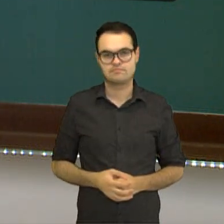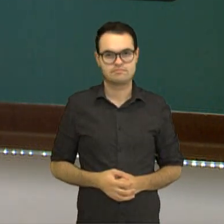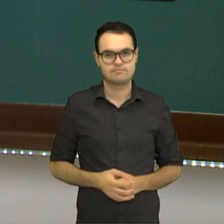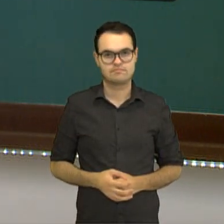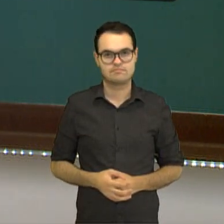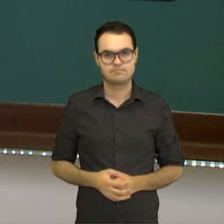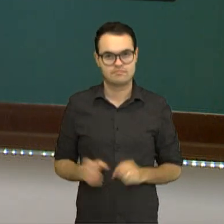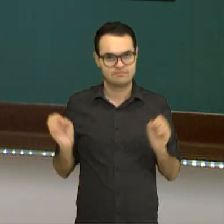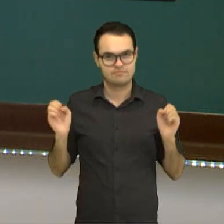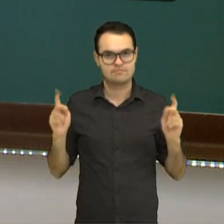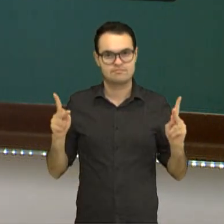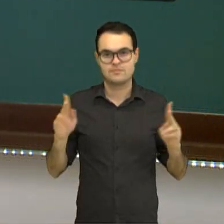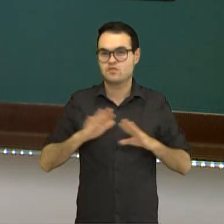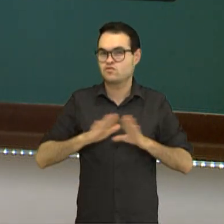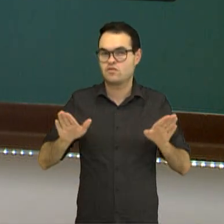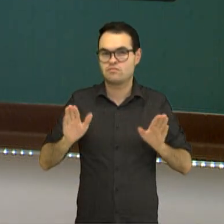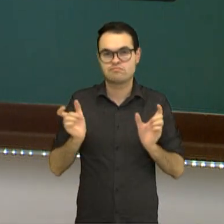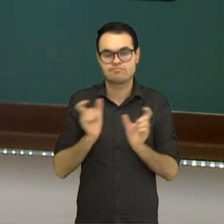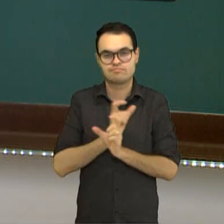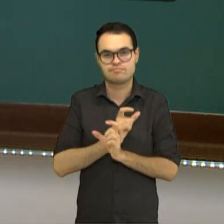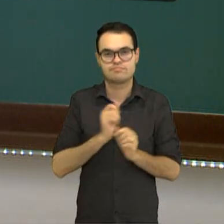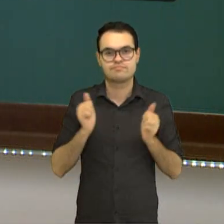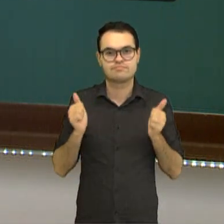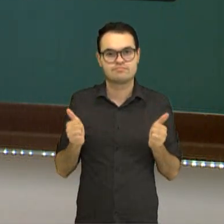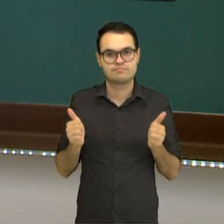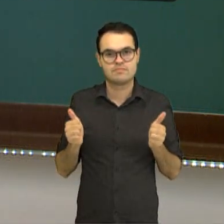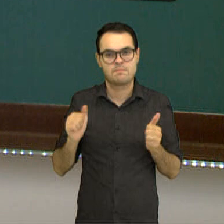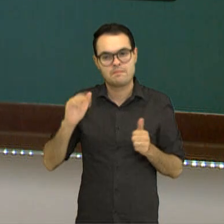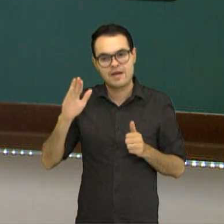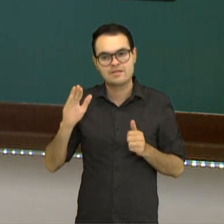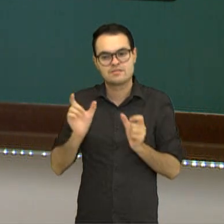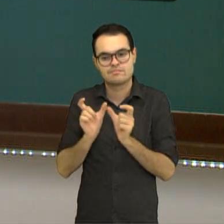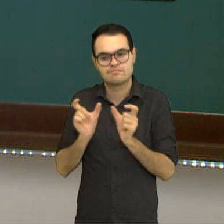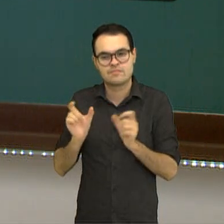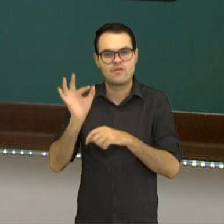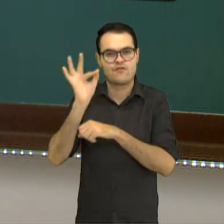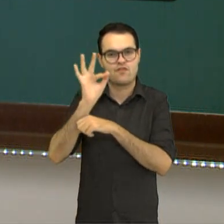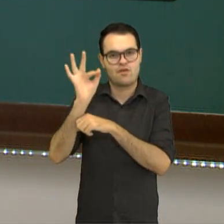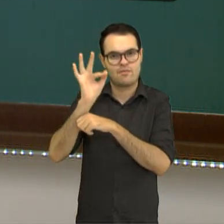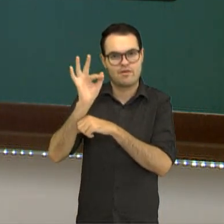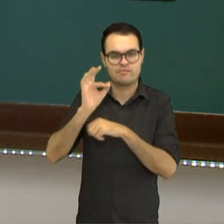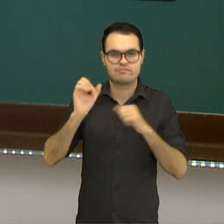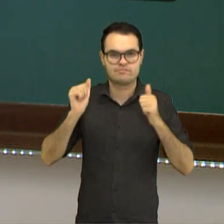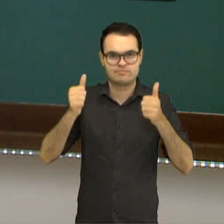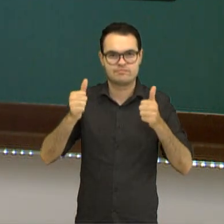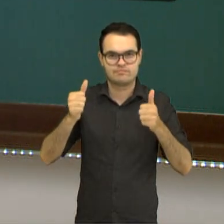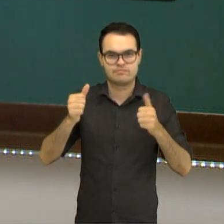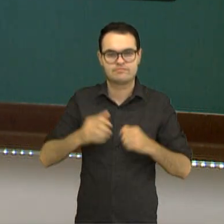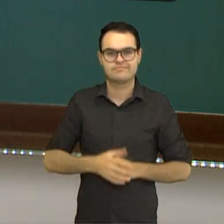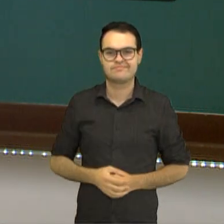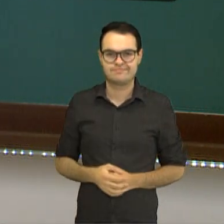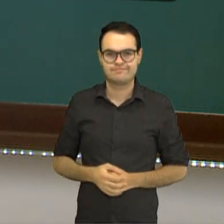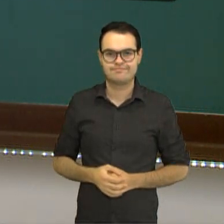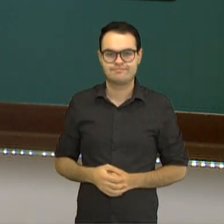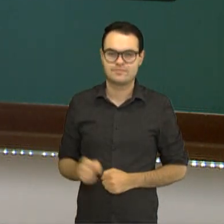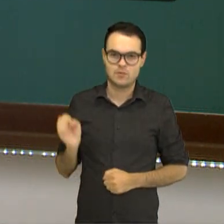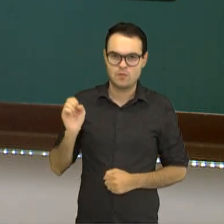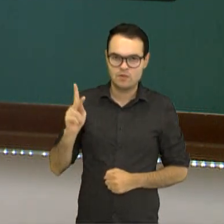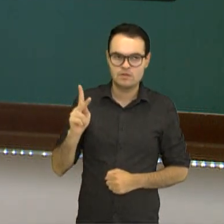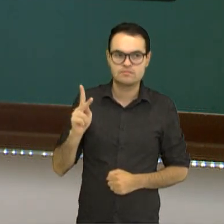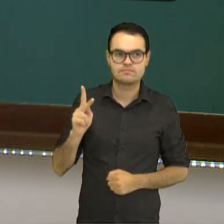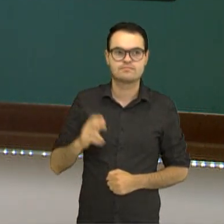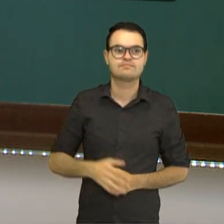it, ok? É só inverter, deixar ela um pouquinho mais formal, tá? Ou poderia colocar exist some